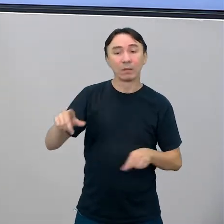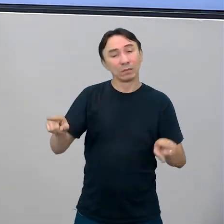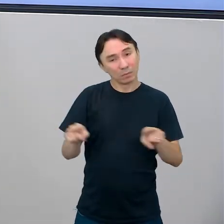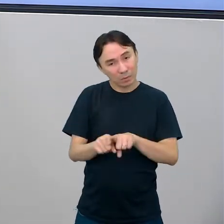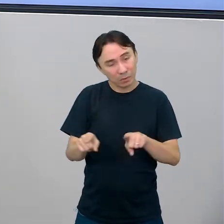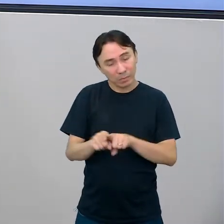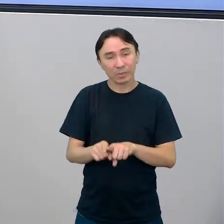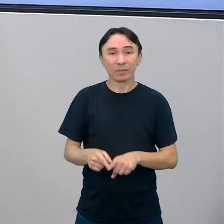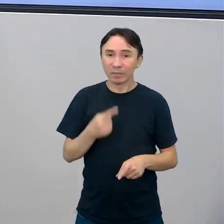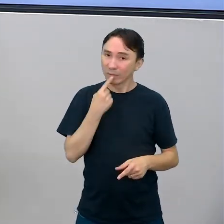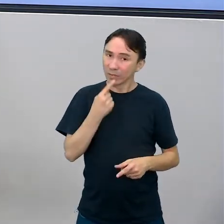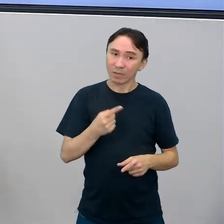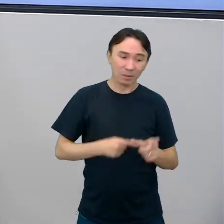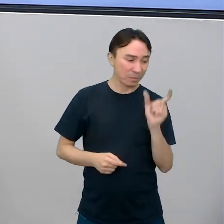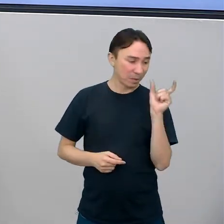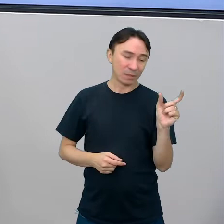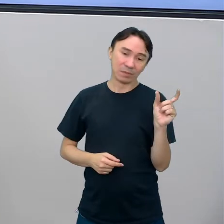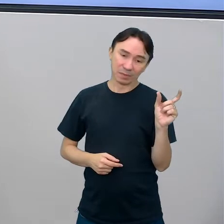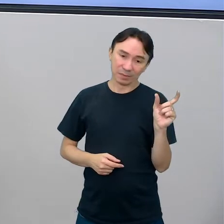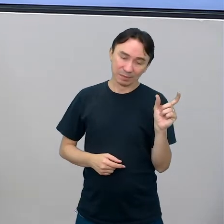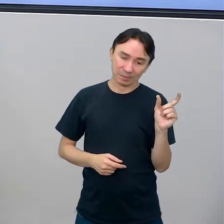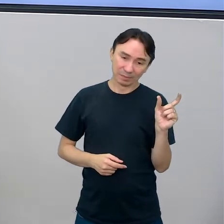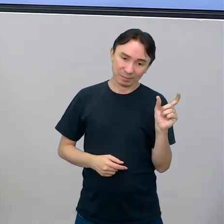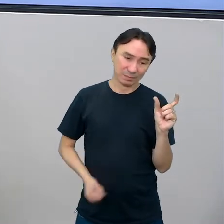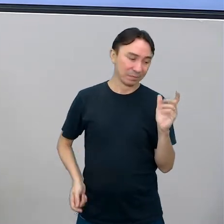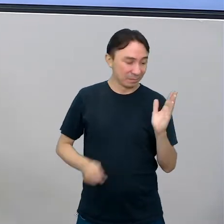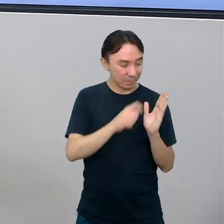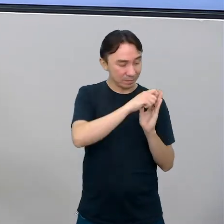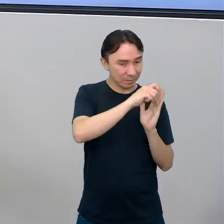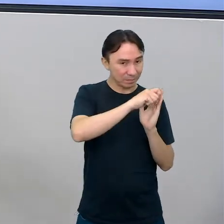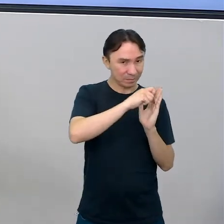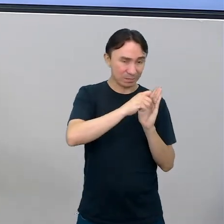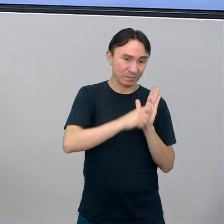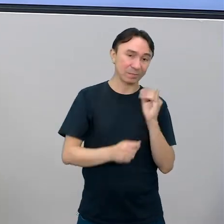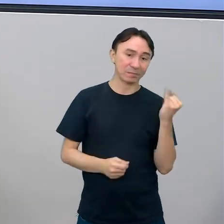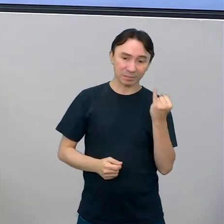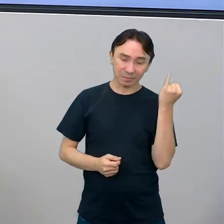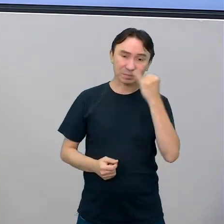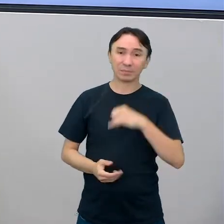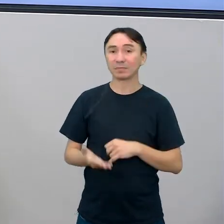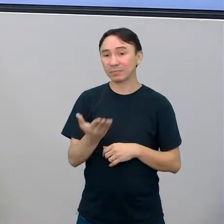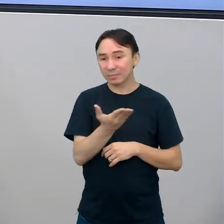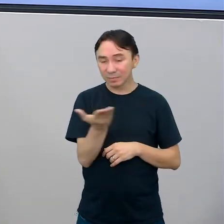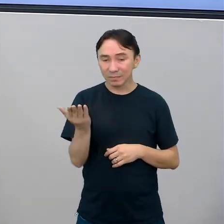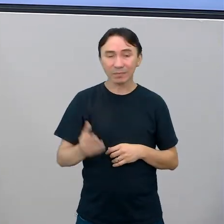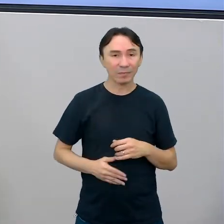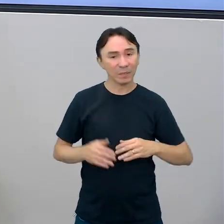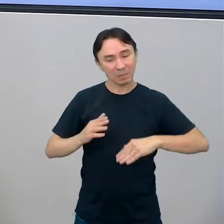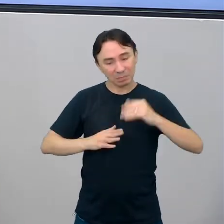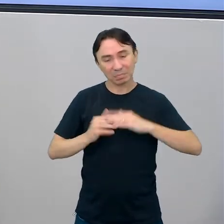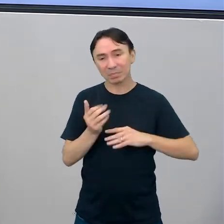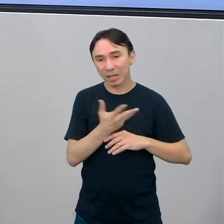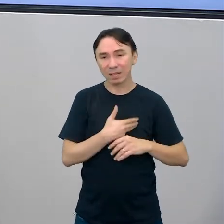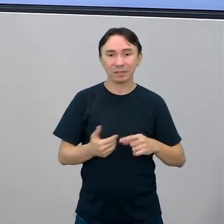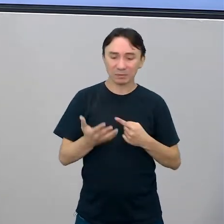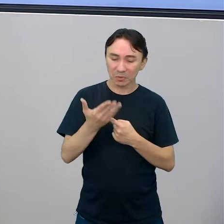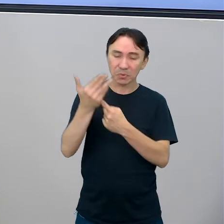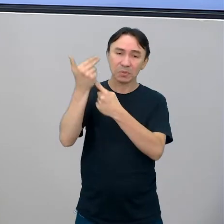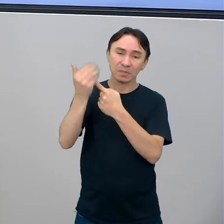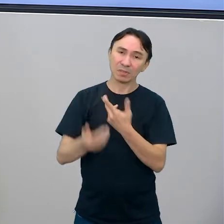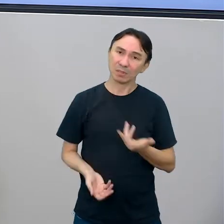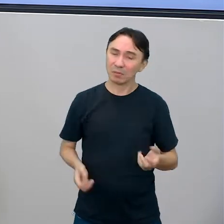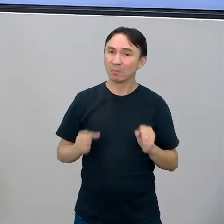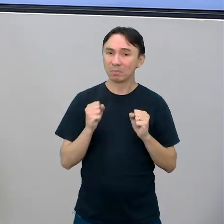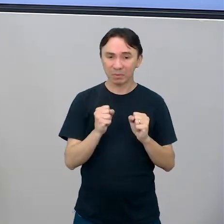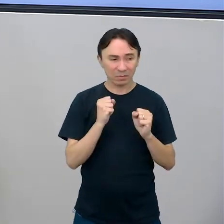essas anotações são importantes. E quem tem mais facilidade aí com a parte tecnológica, por que não também fazer um glossário virtual,